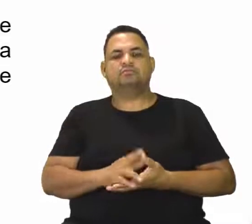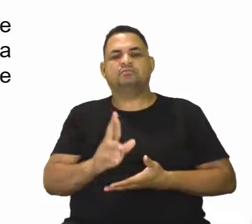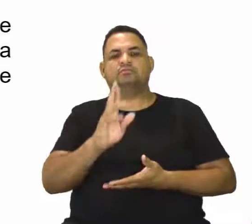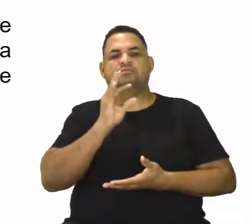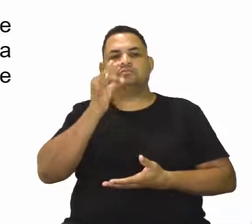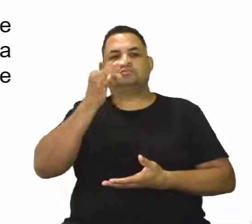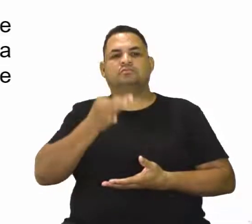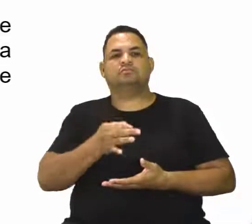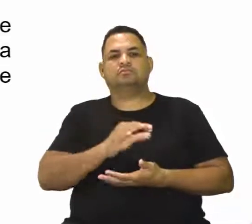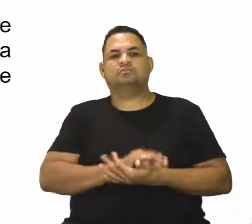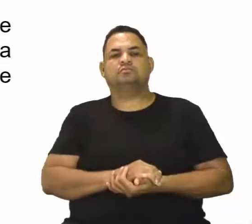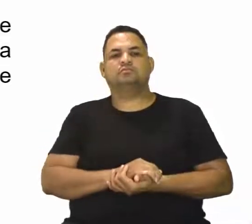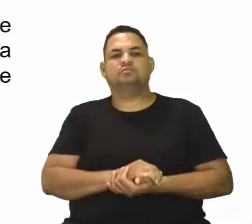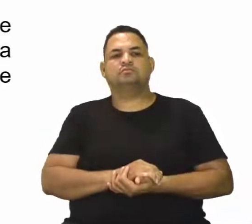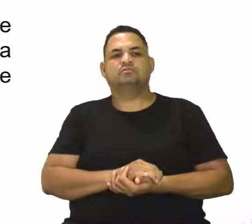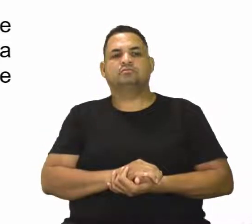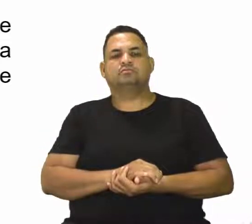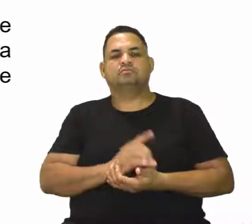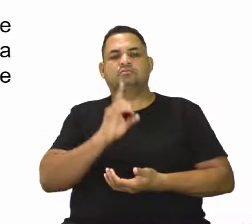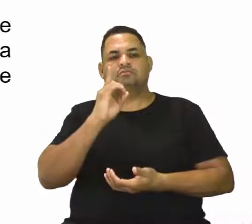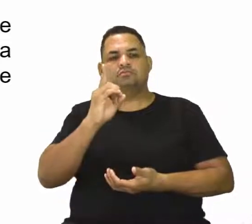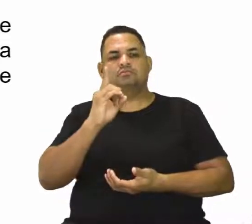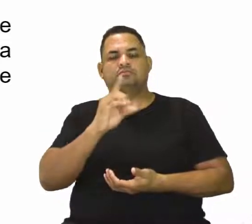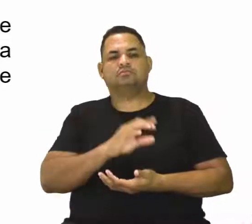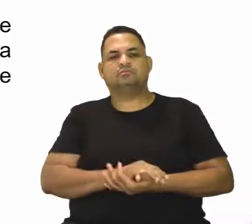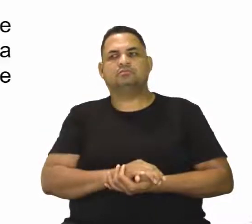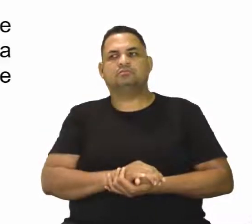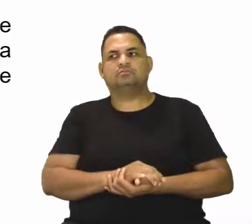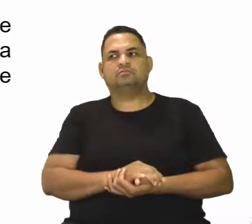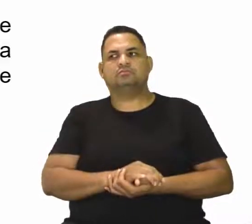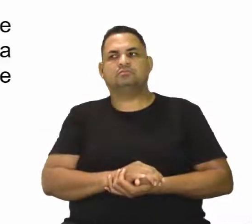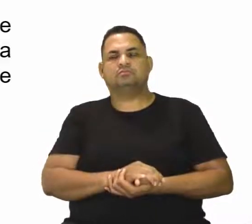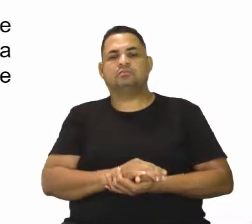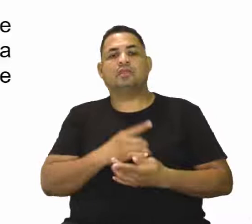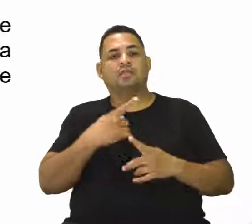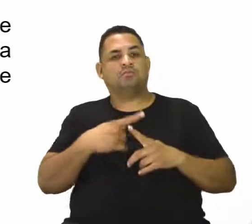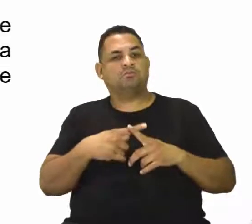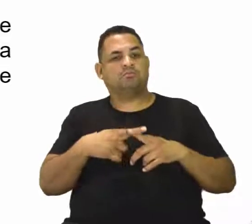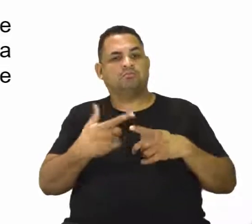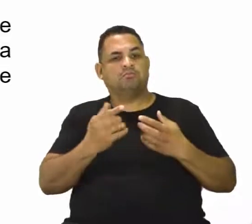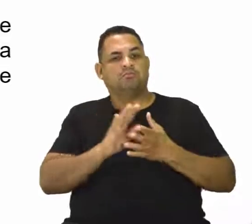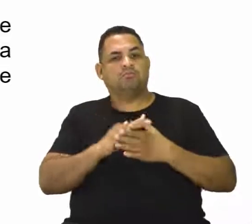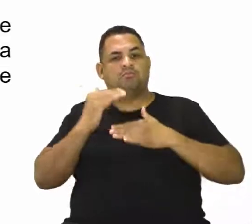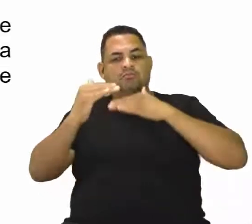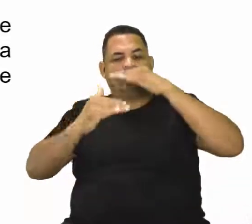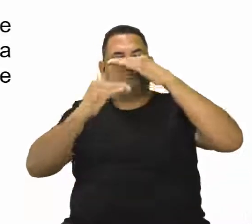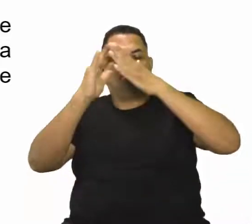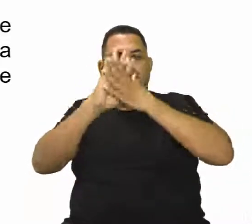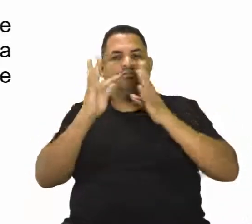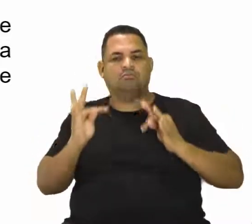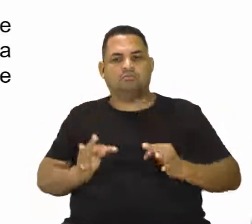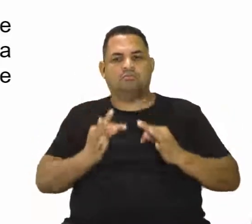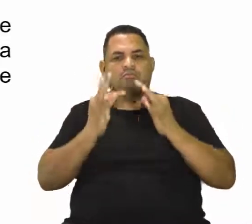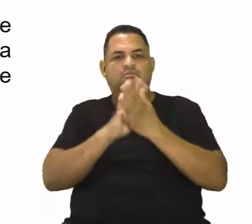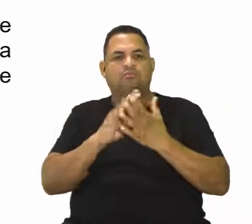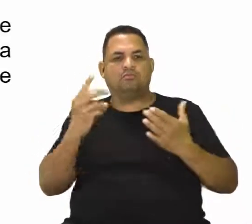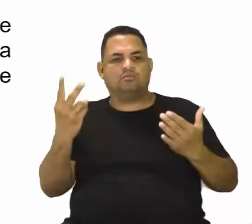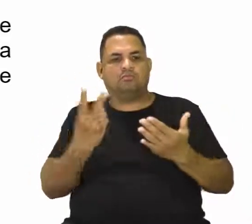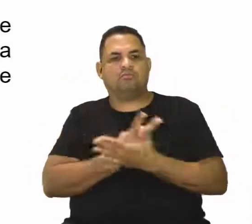resposta correta vai ser a letra B devido aos avanços tecnológico